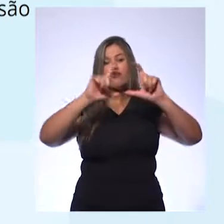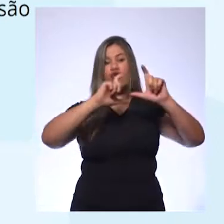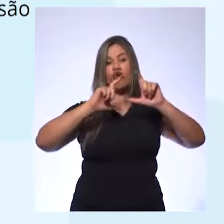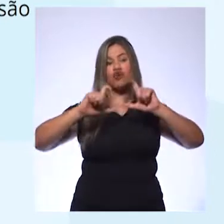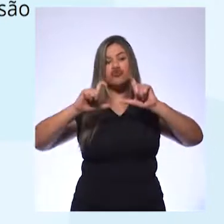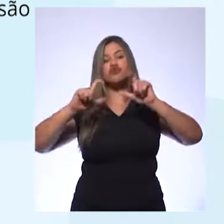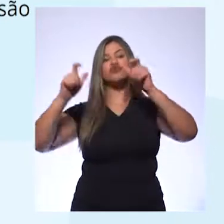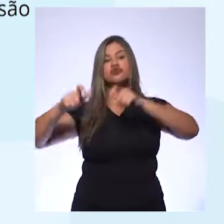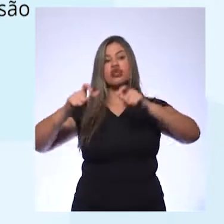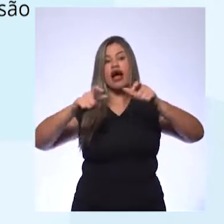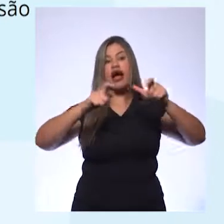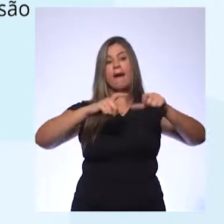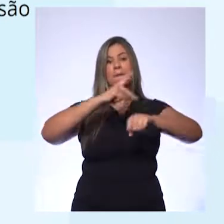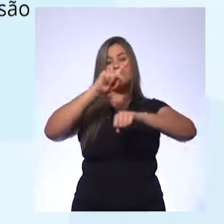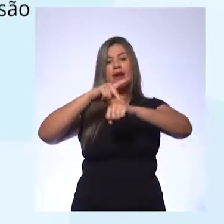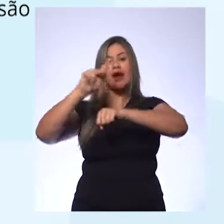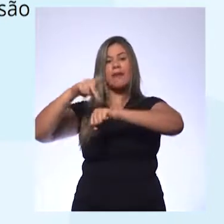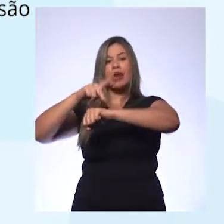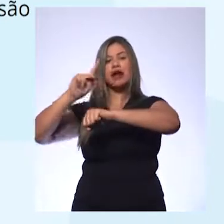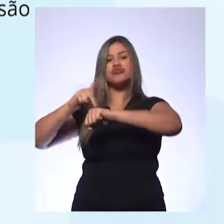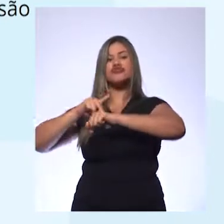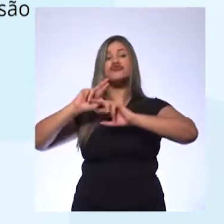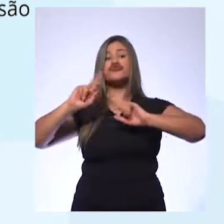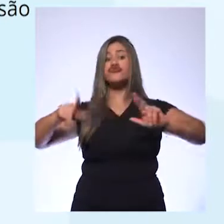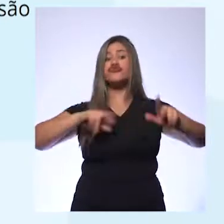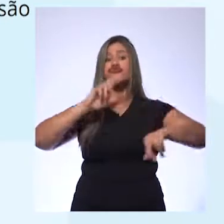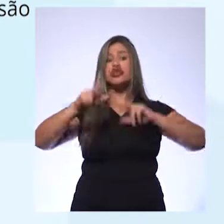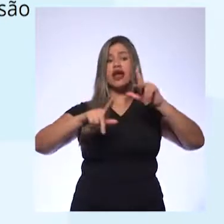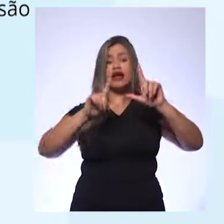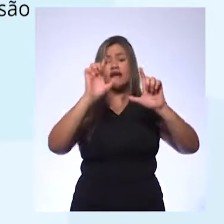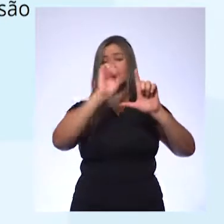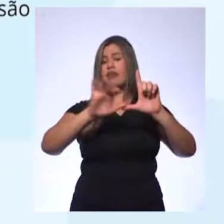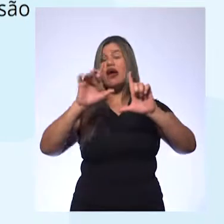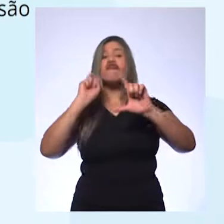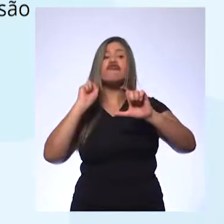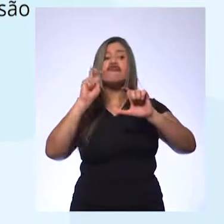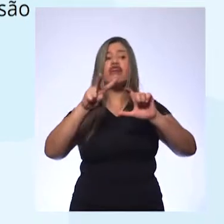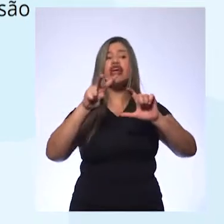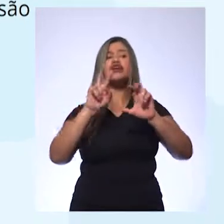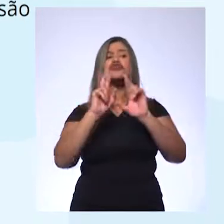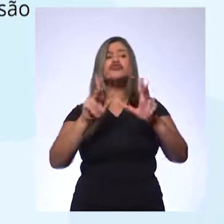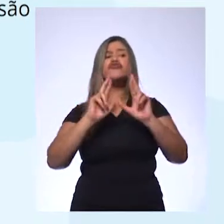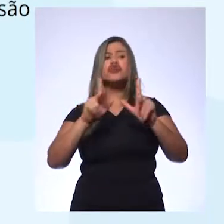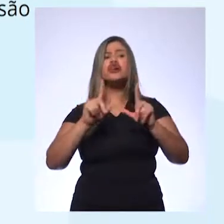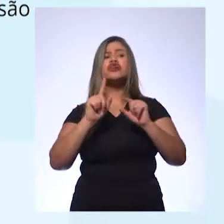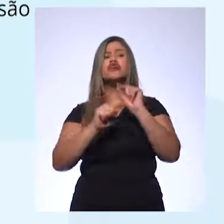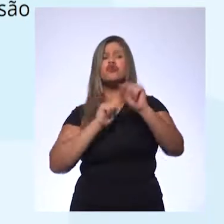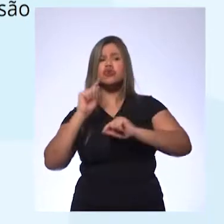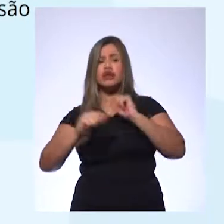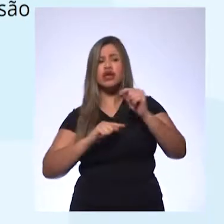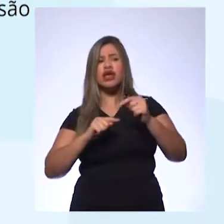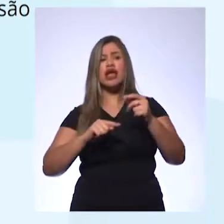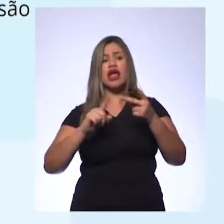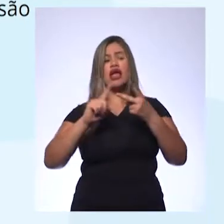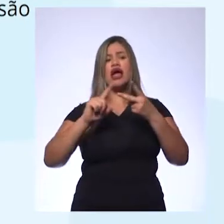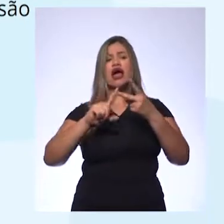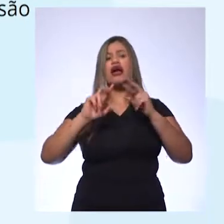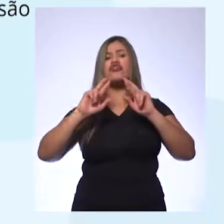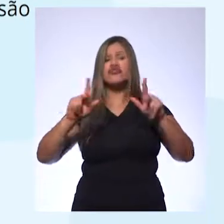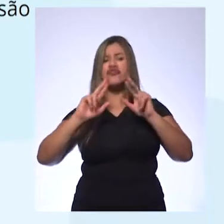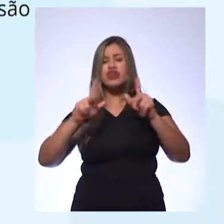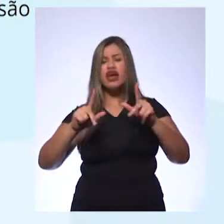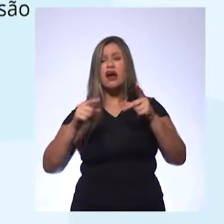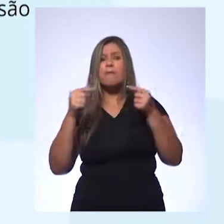localizadas em países diferentes o que há de diferente em cada uma delas porque sendo diferentes ainda são